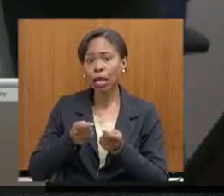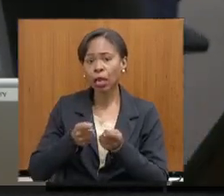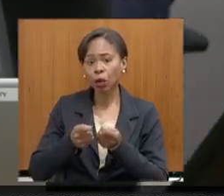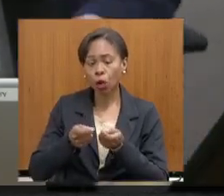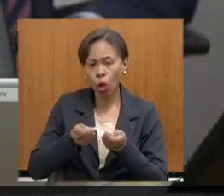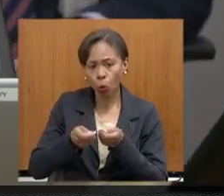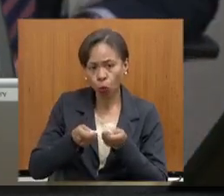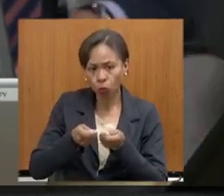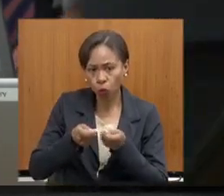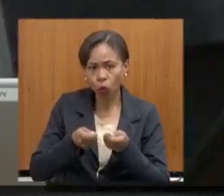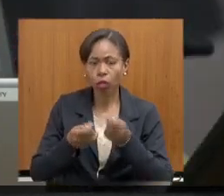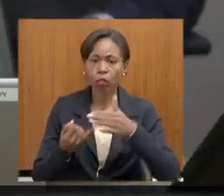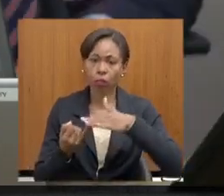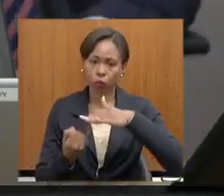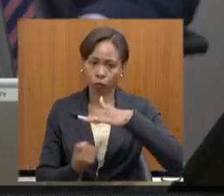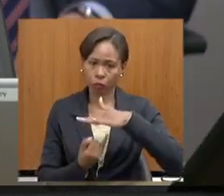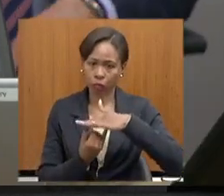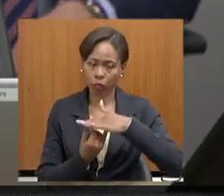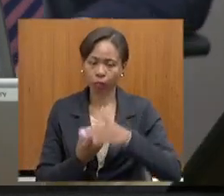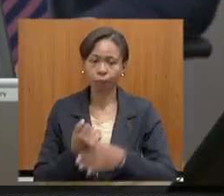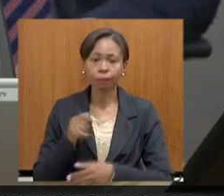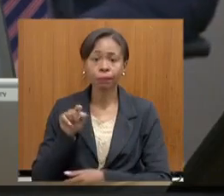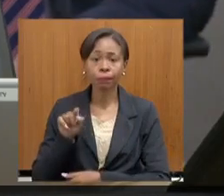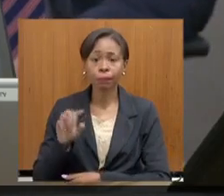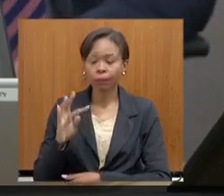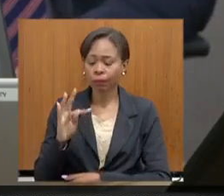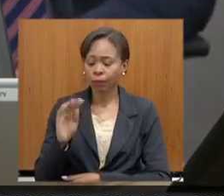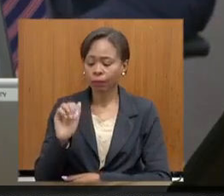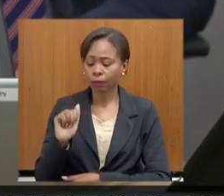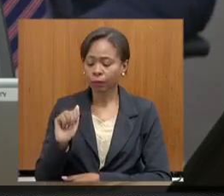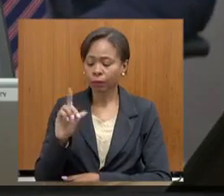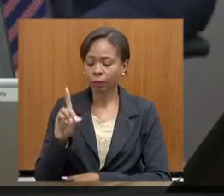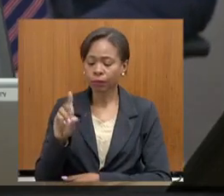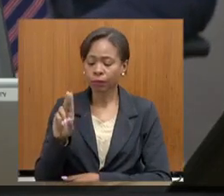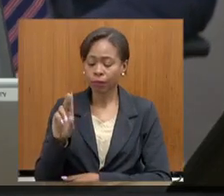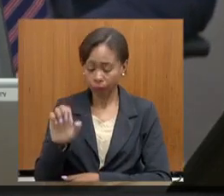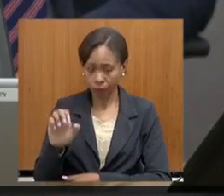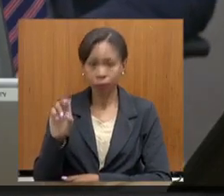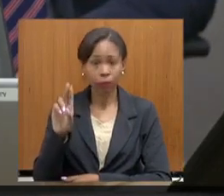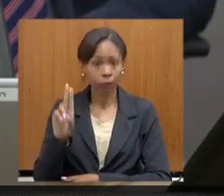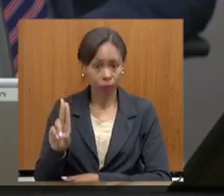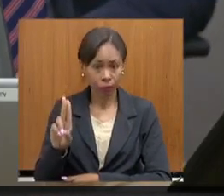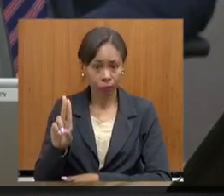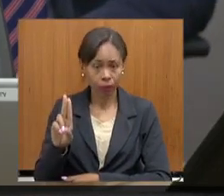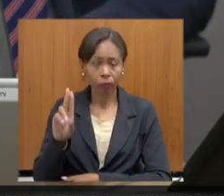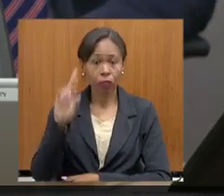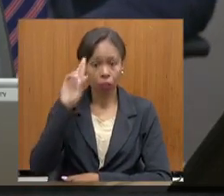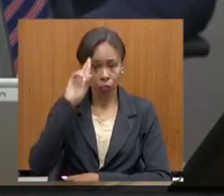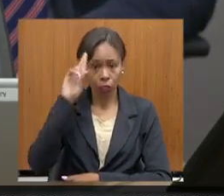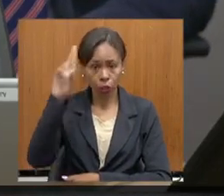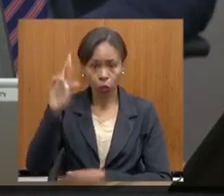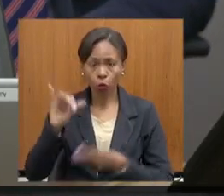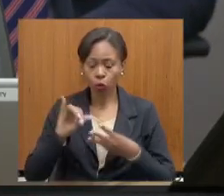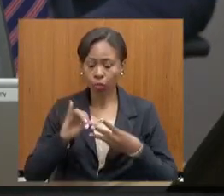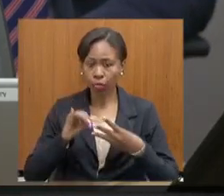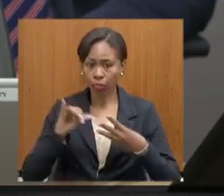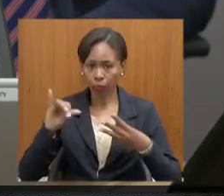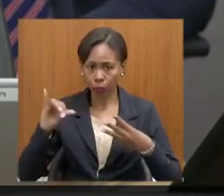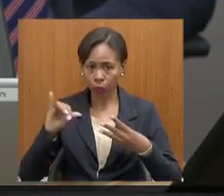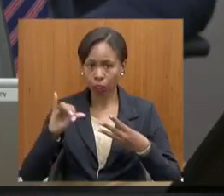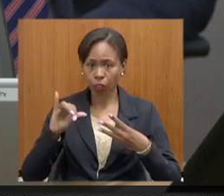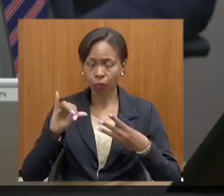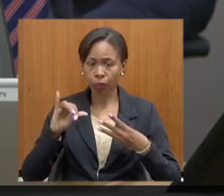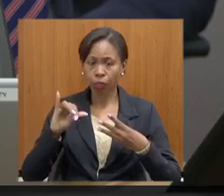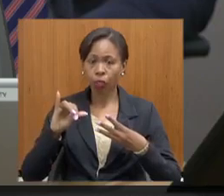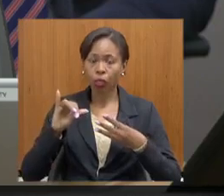e institucionais o senhor Tadeu Carneiro da Silva diretor da Cemig geração e